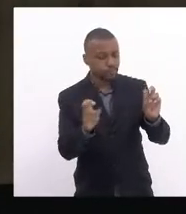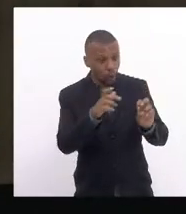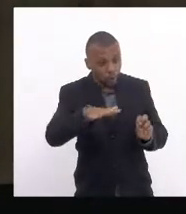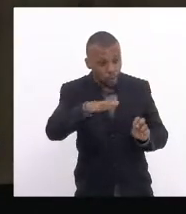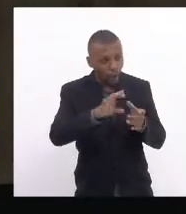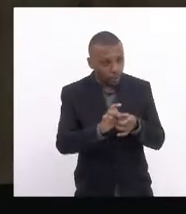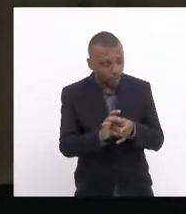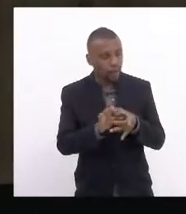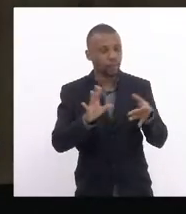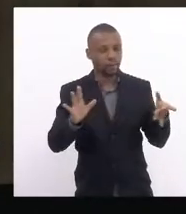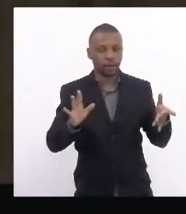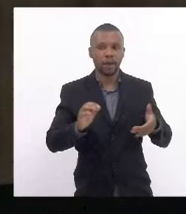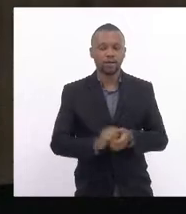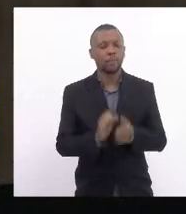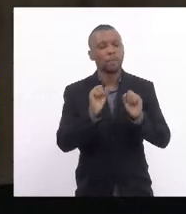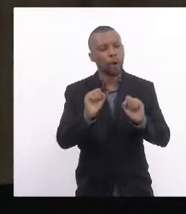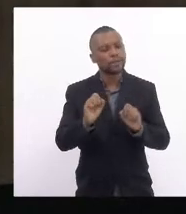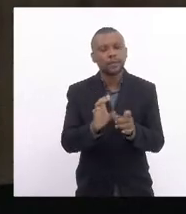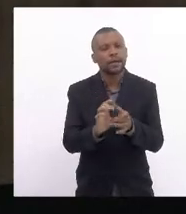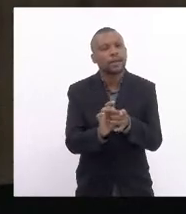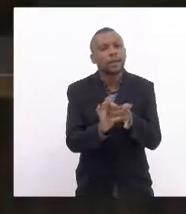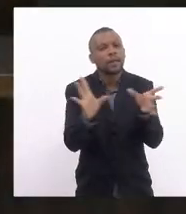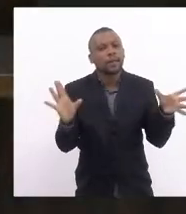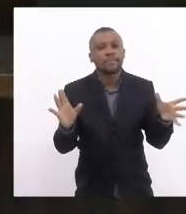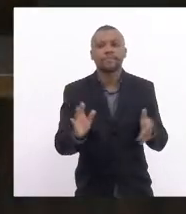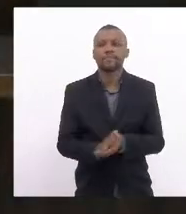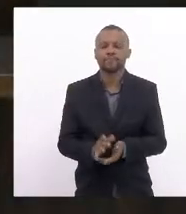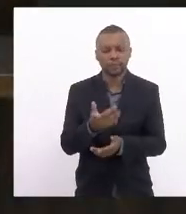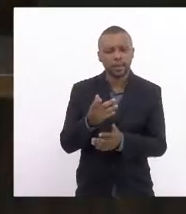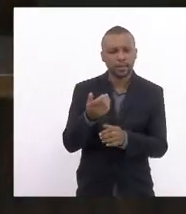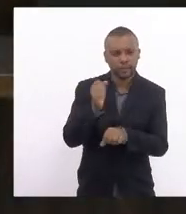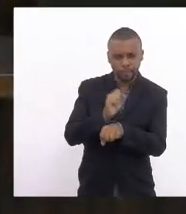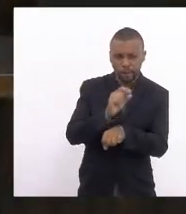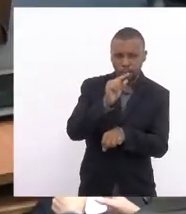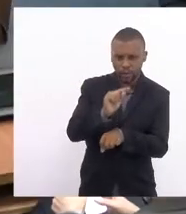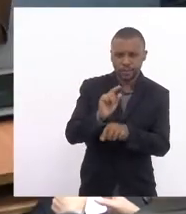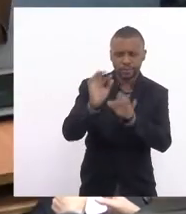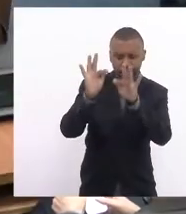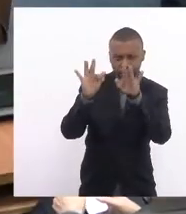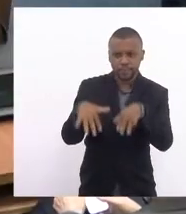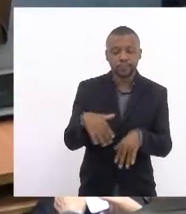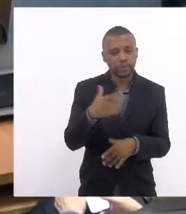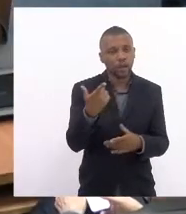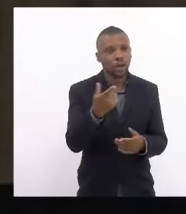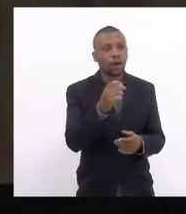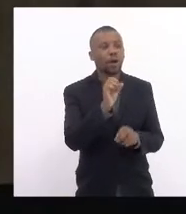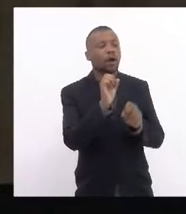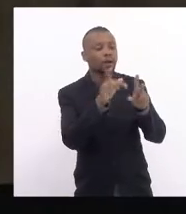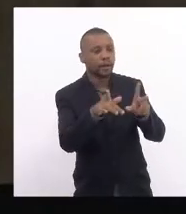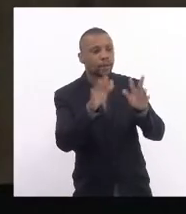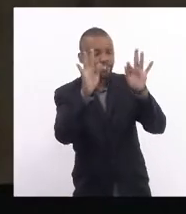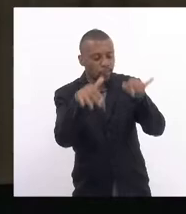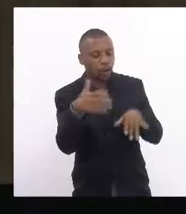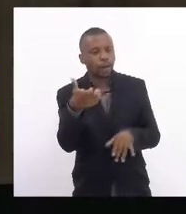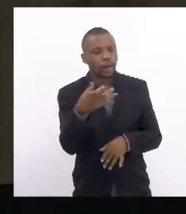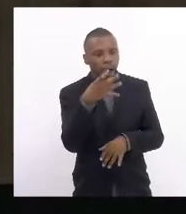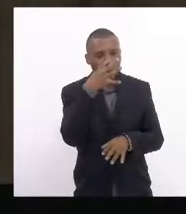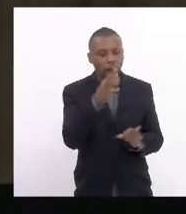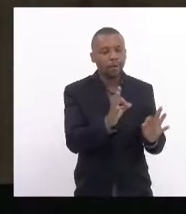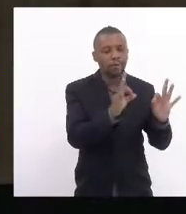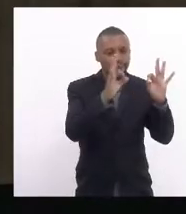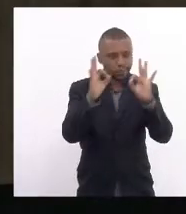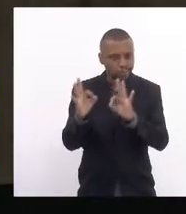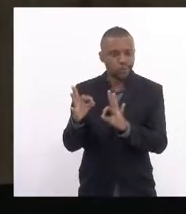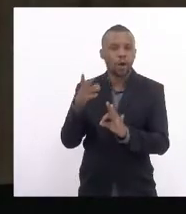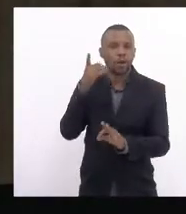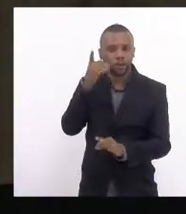democrático. Obrigado. Você pode falar quantas vezes você quiser. Deixa a deputada Lucinha terminar, que eu te passo a palavra. Não, eu até gostaria de ouvi-lo, o deputado